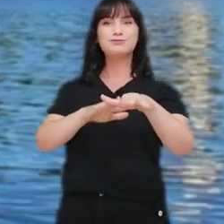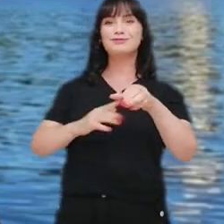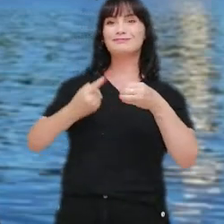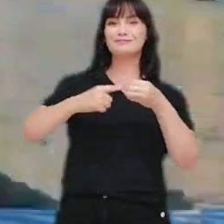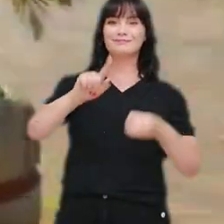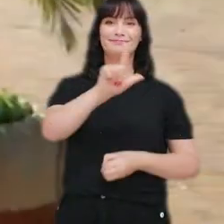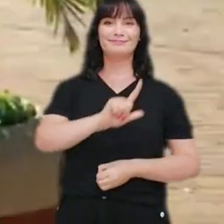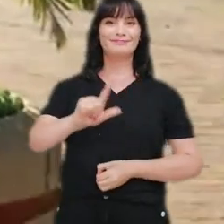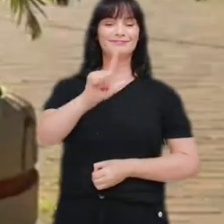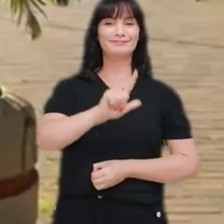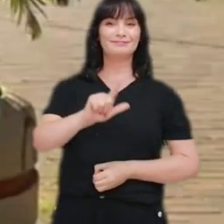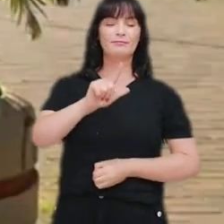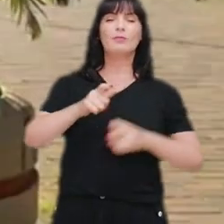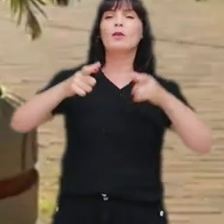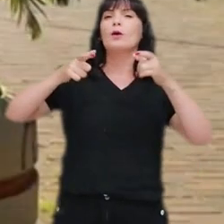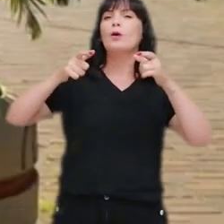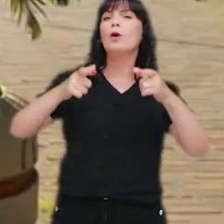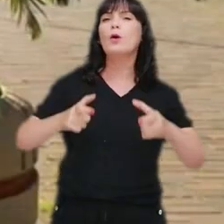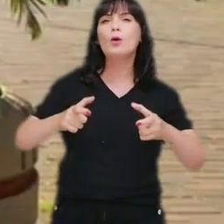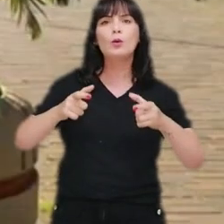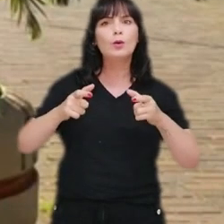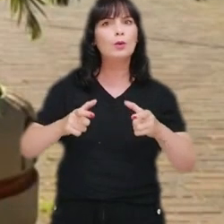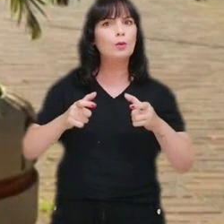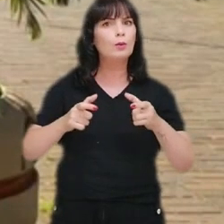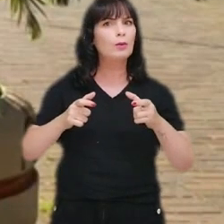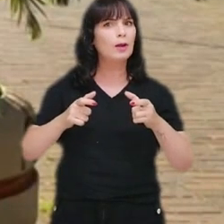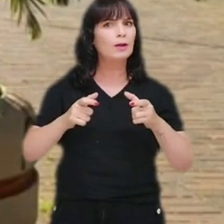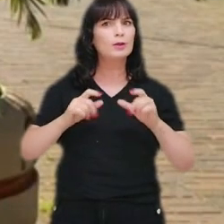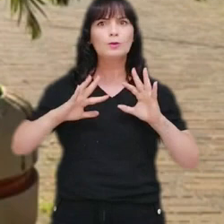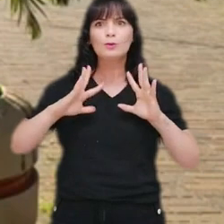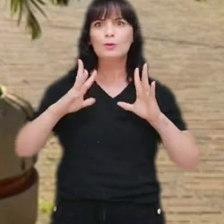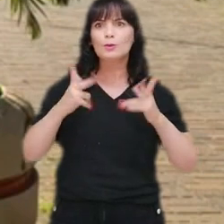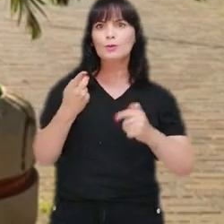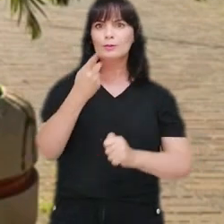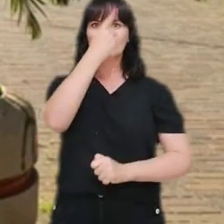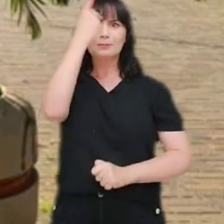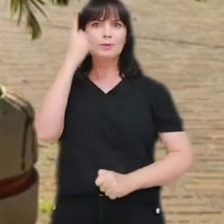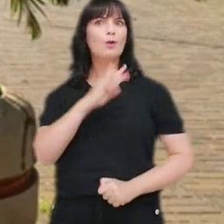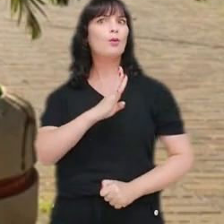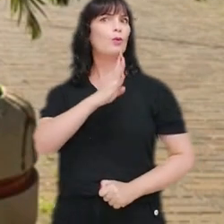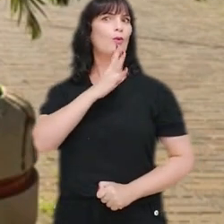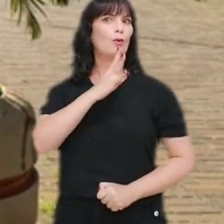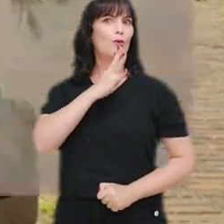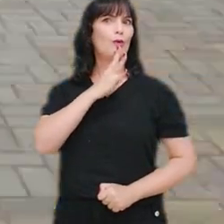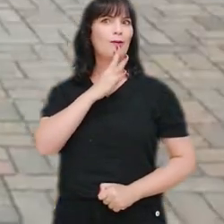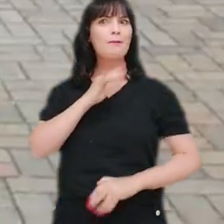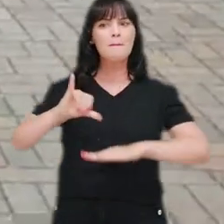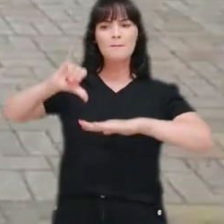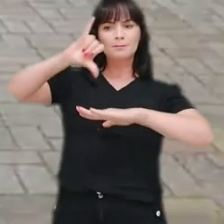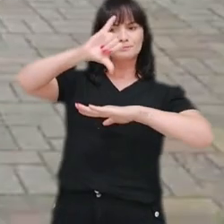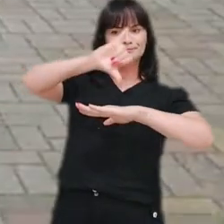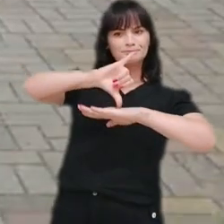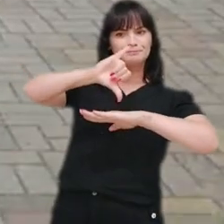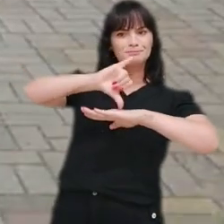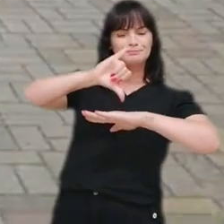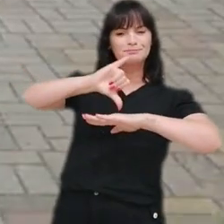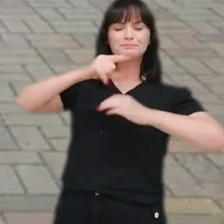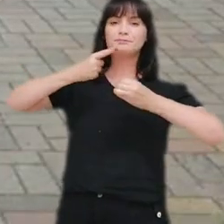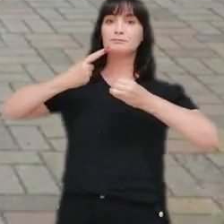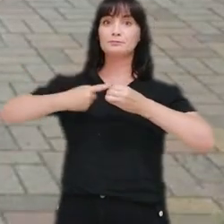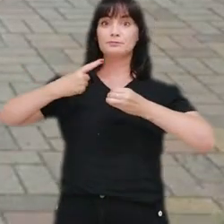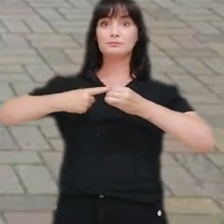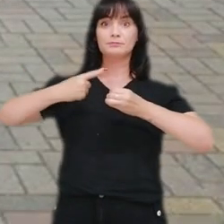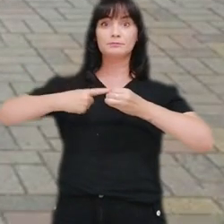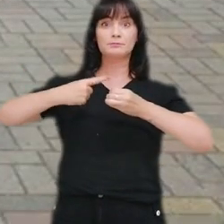The Boardwalk. Um lugar super conhecido dos londrinenses. Ele fica bem no centro da